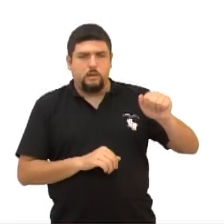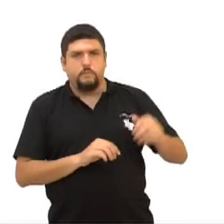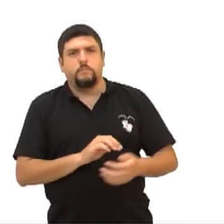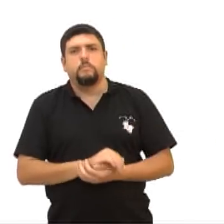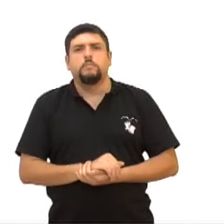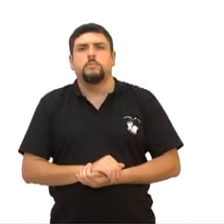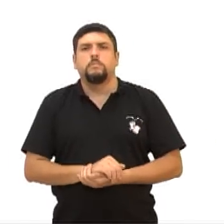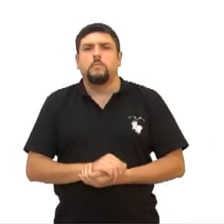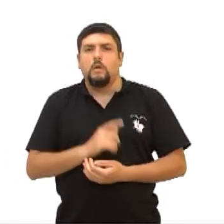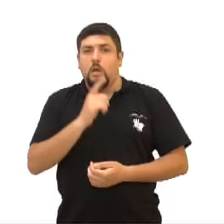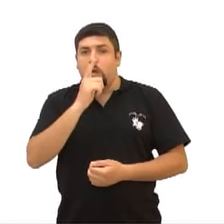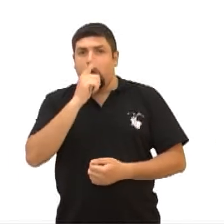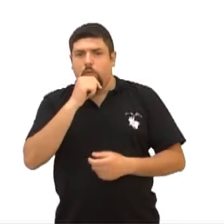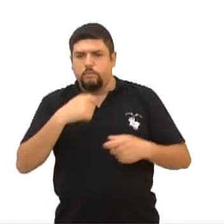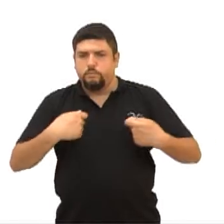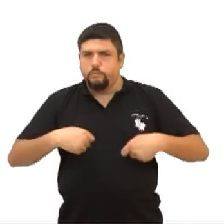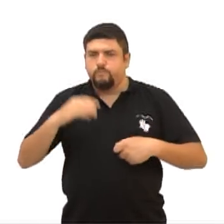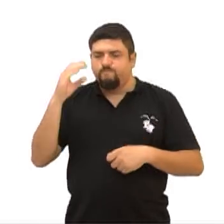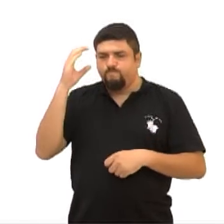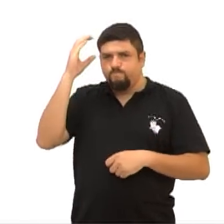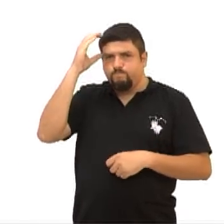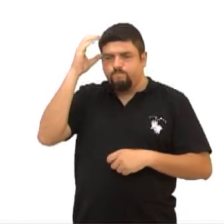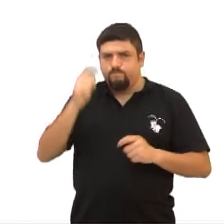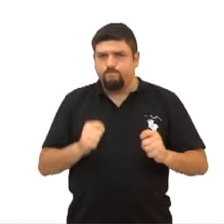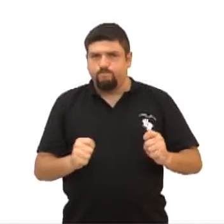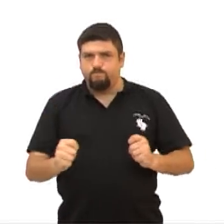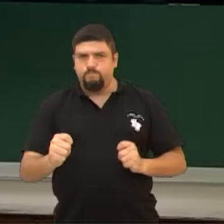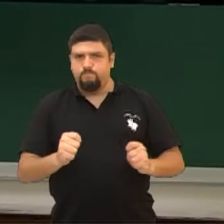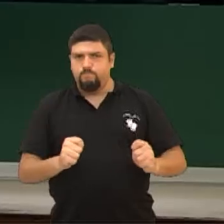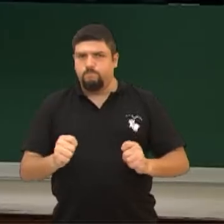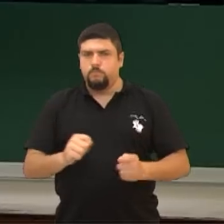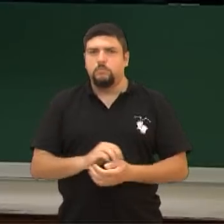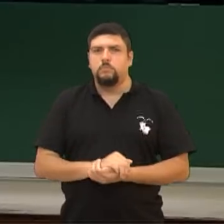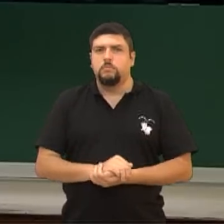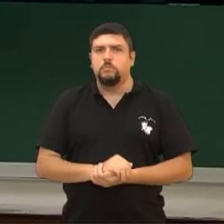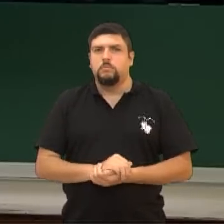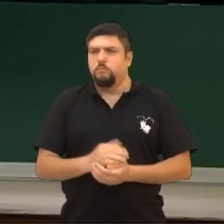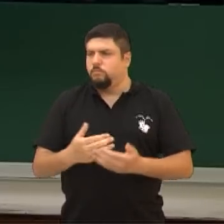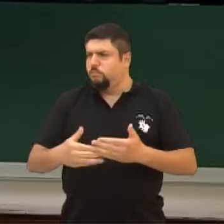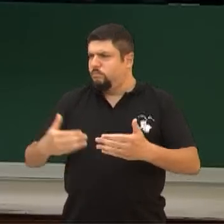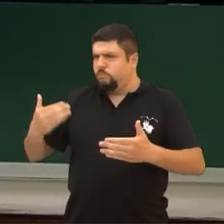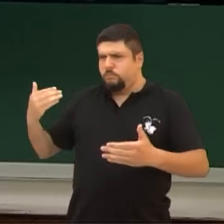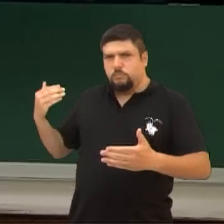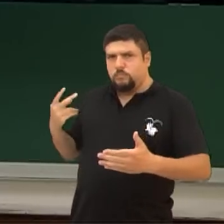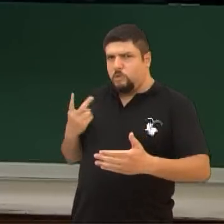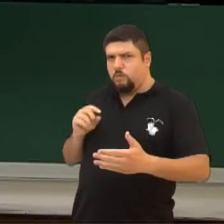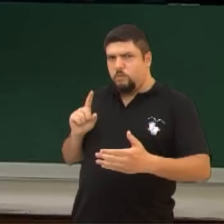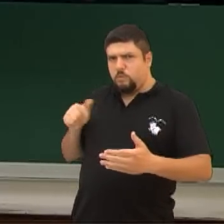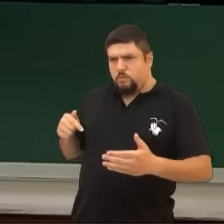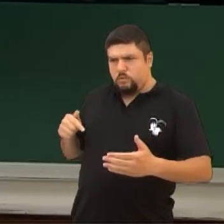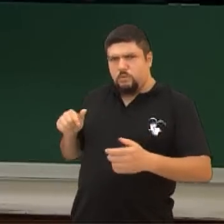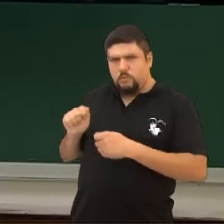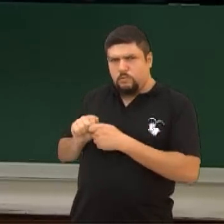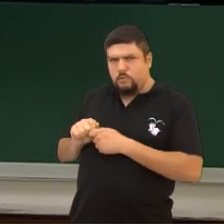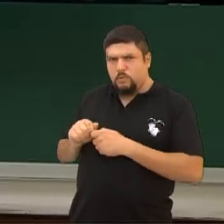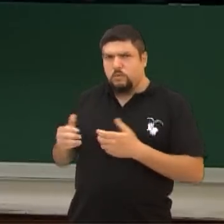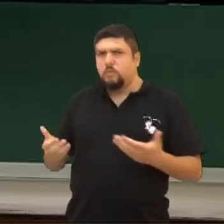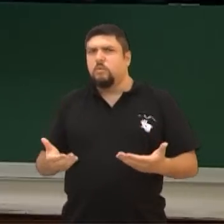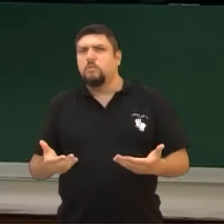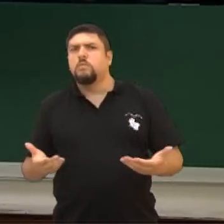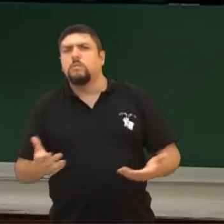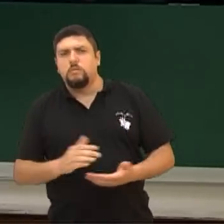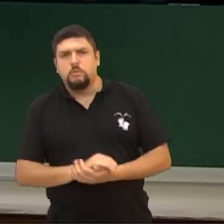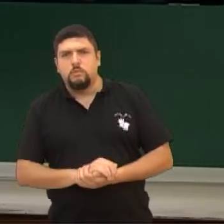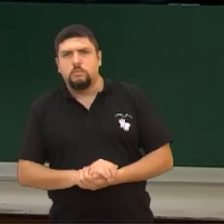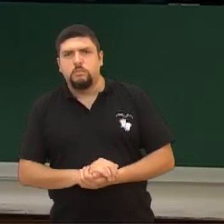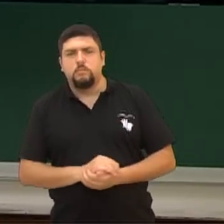usada conscientemente? Isso lá em 2017 foi feito e hoje. Letra